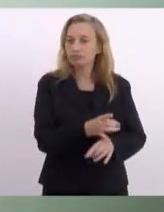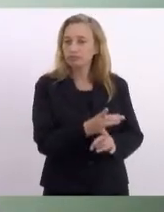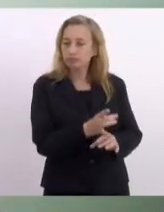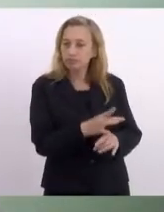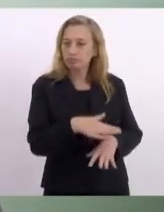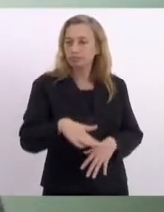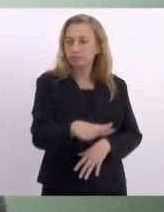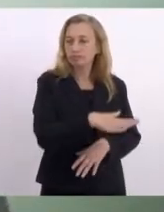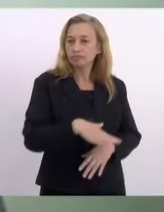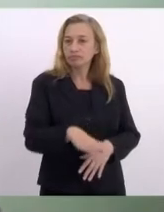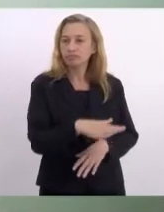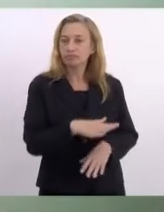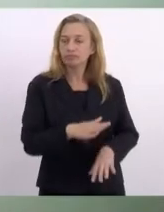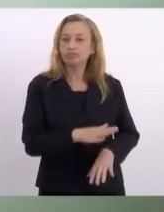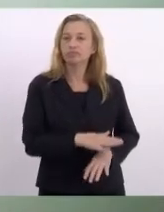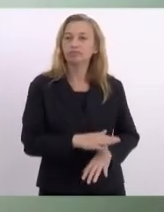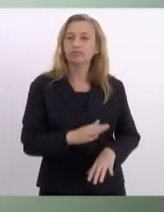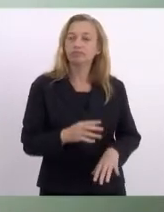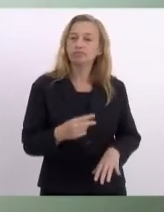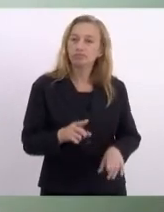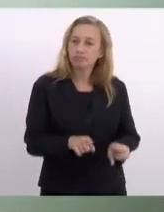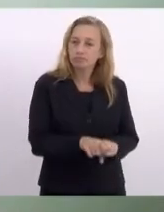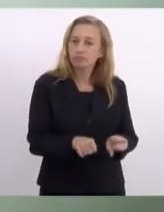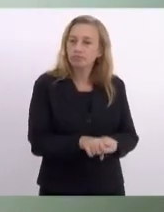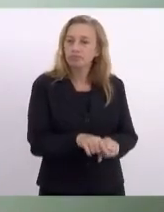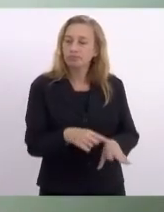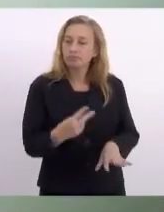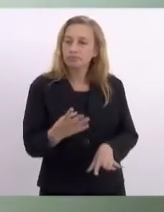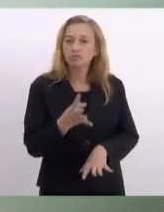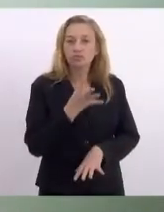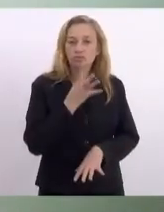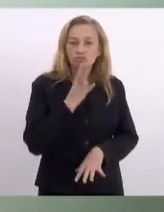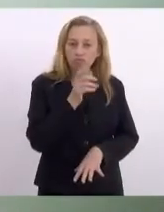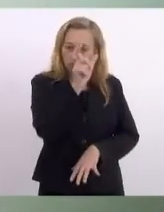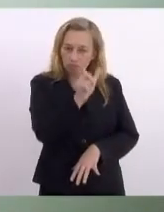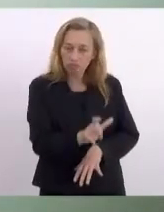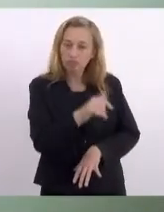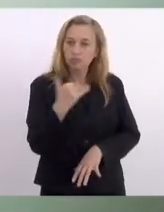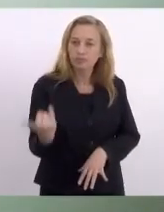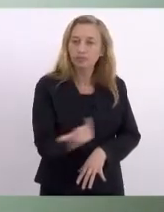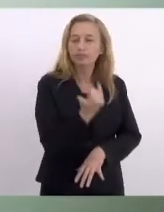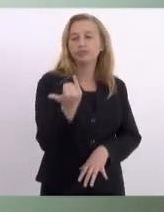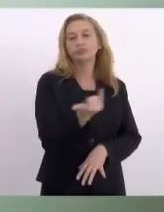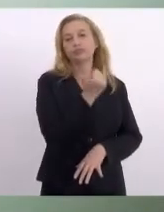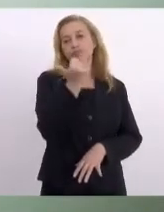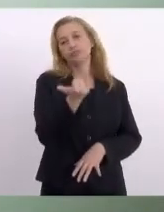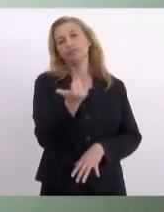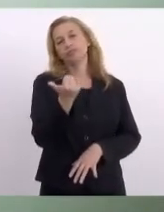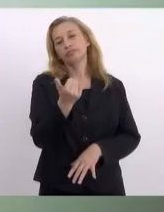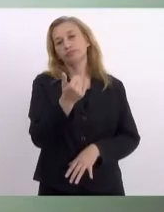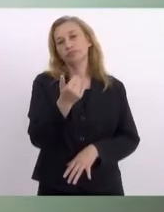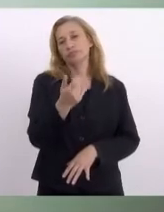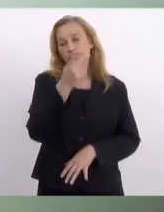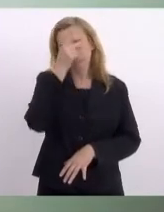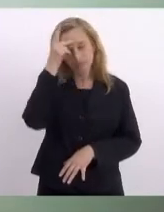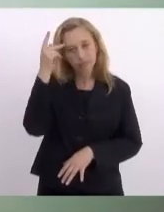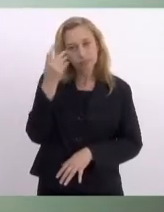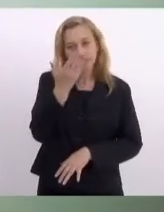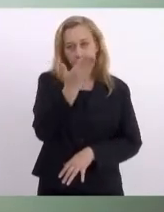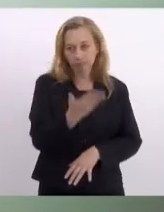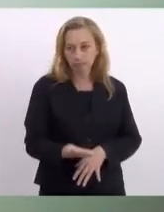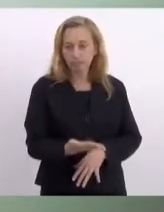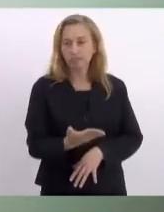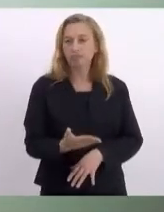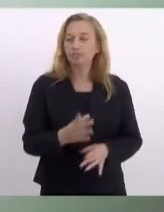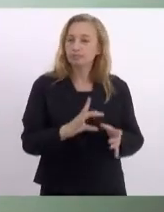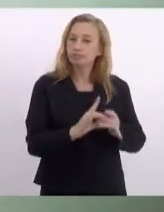É um pouco mais do que isso. É, na verdade, reconhecer a importância dessas pessoas, né? E